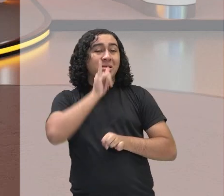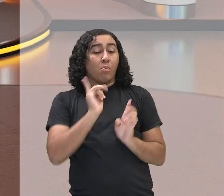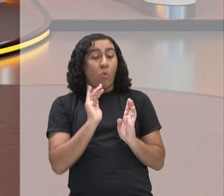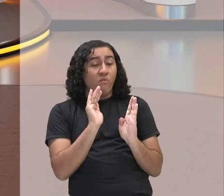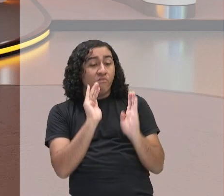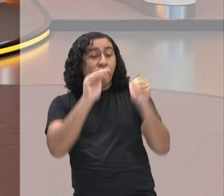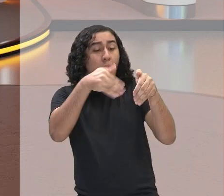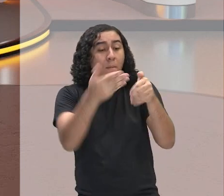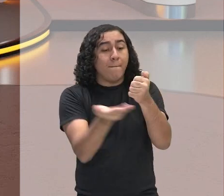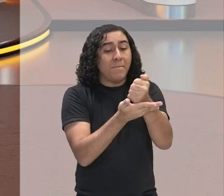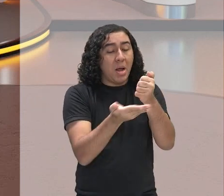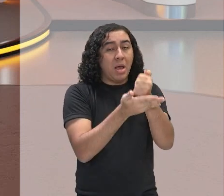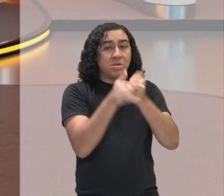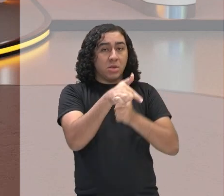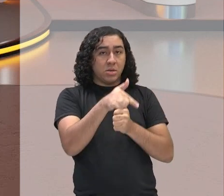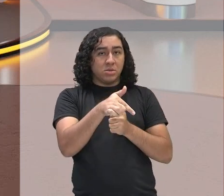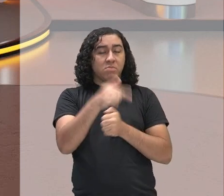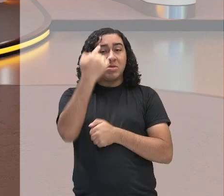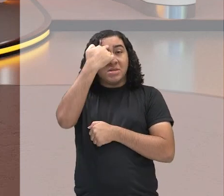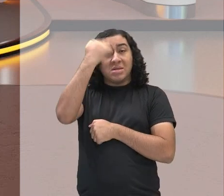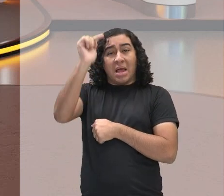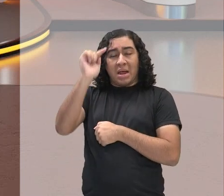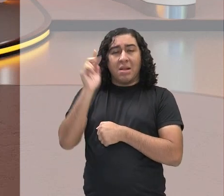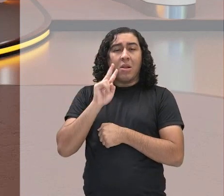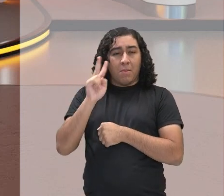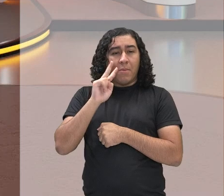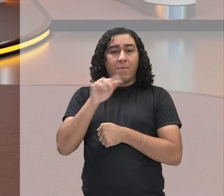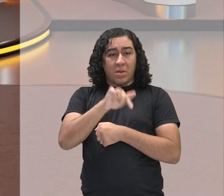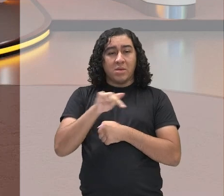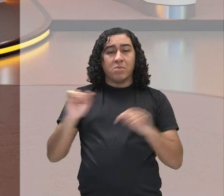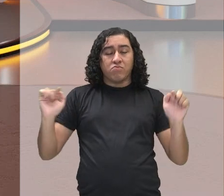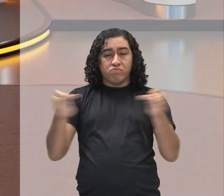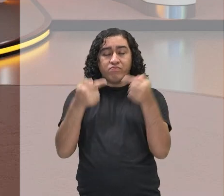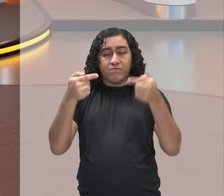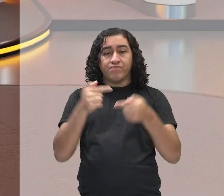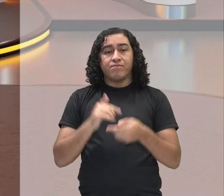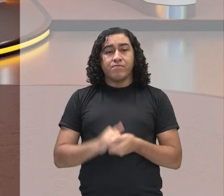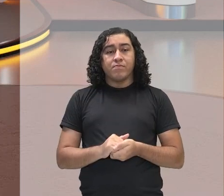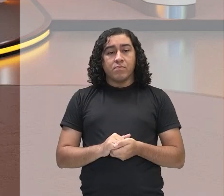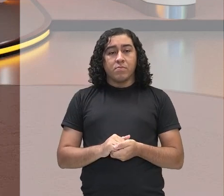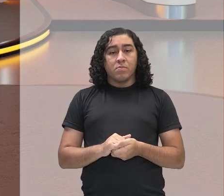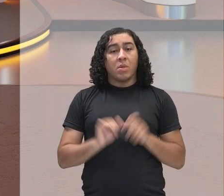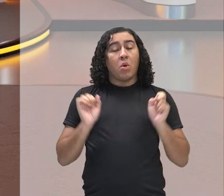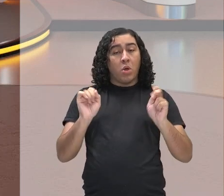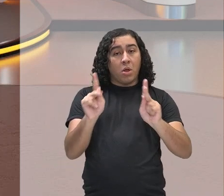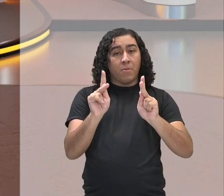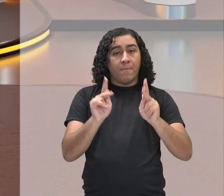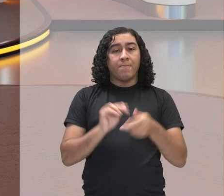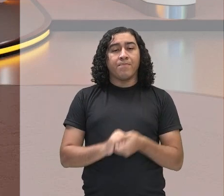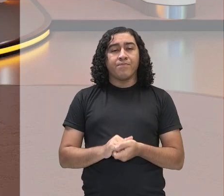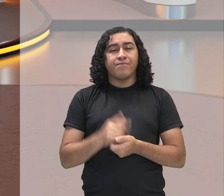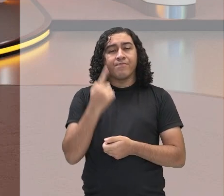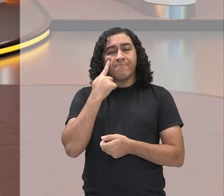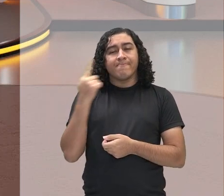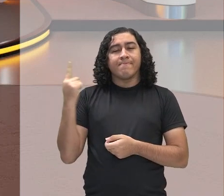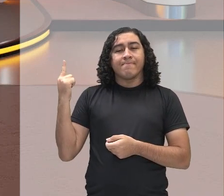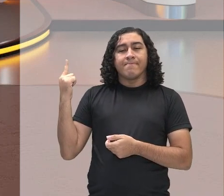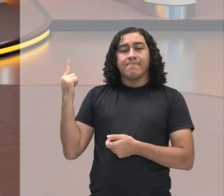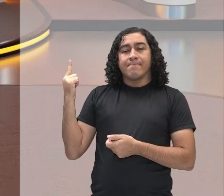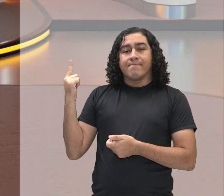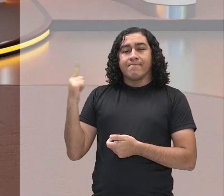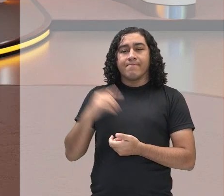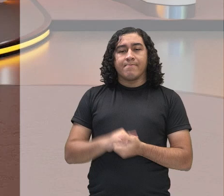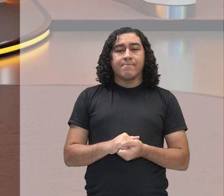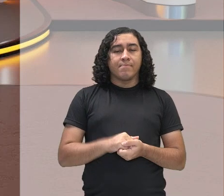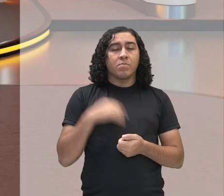nele aquela ideia da busca desse conhecimento. Perfeito, então? Ok, então, olha só, gente. Quando nós chegamos